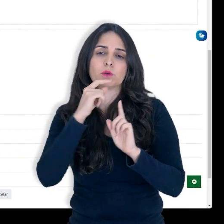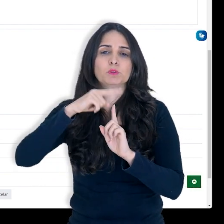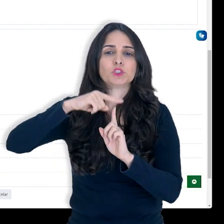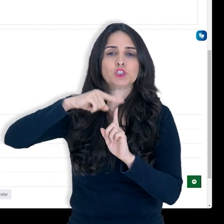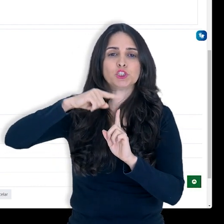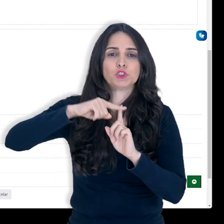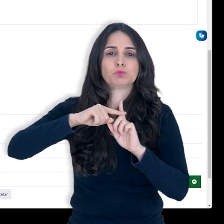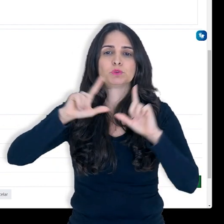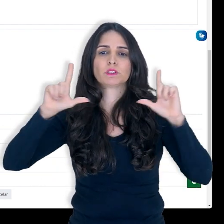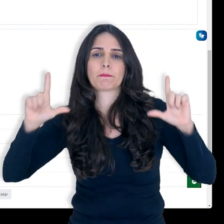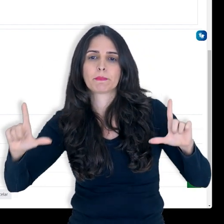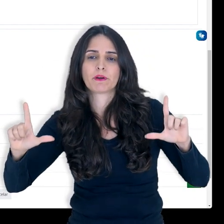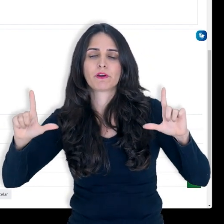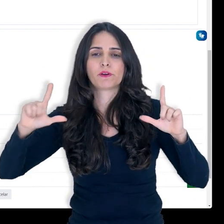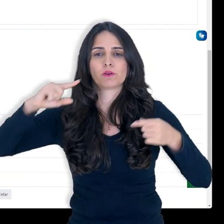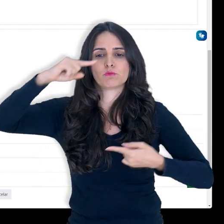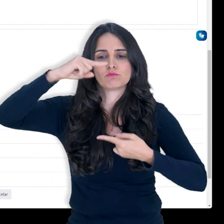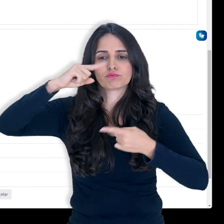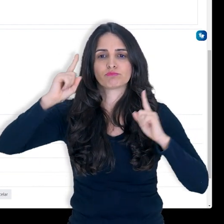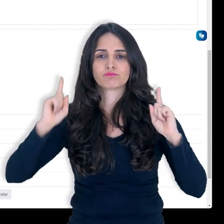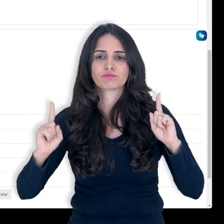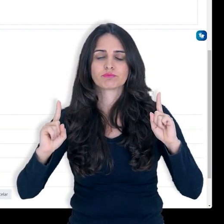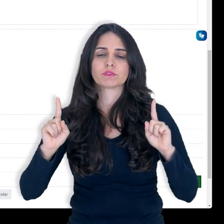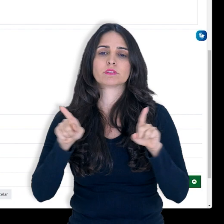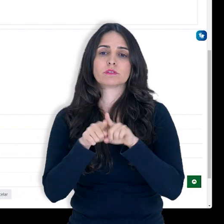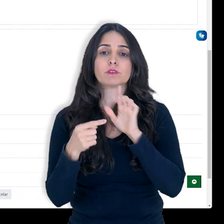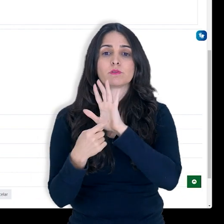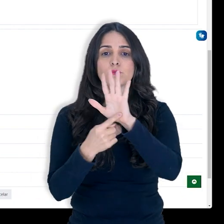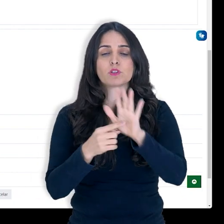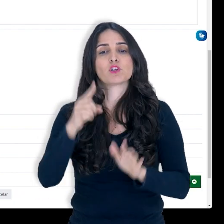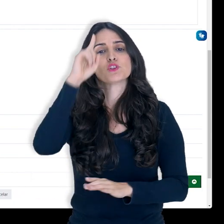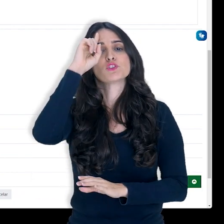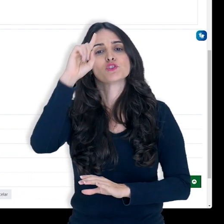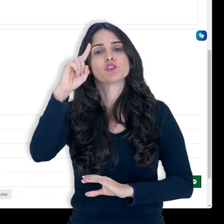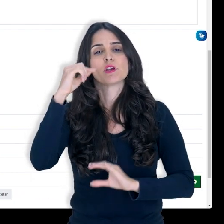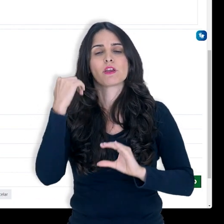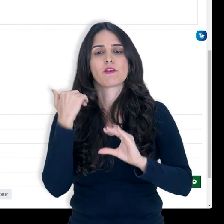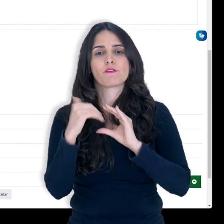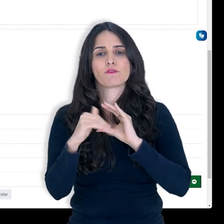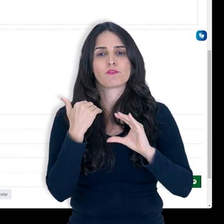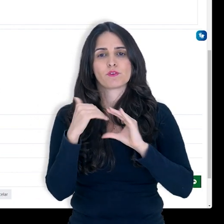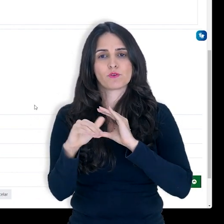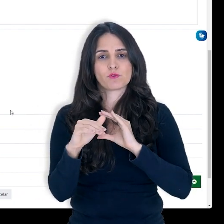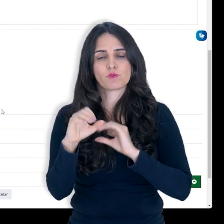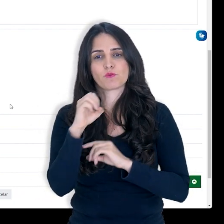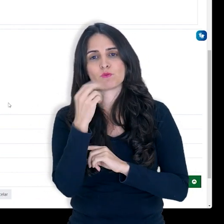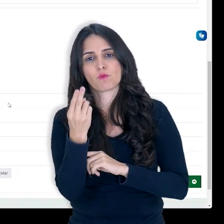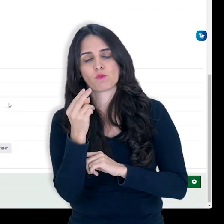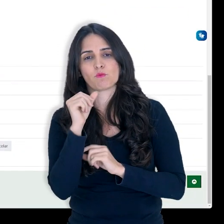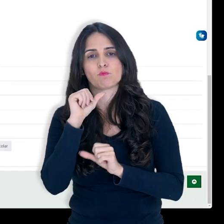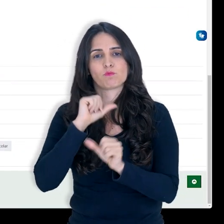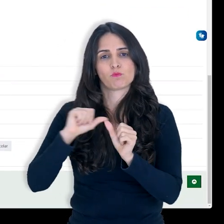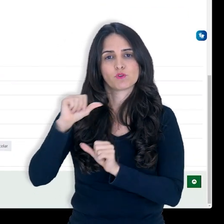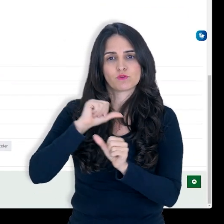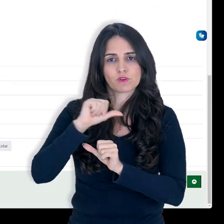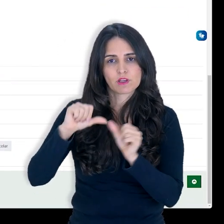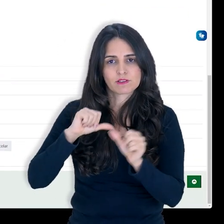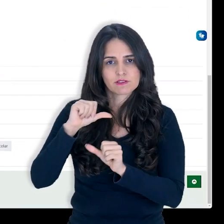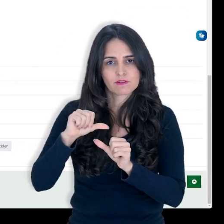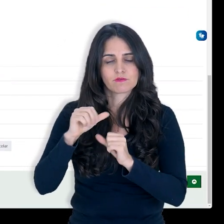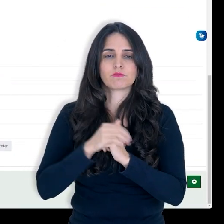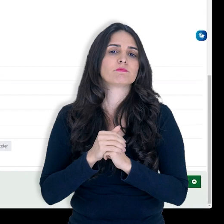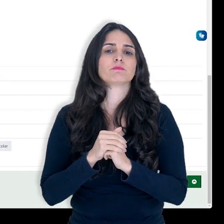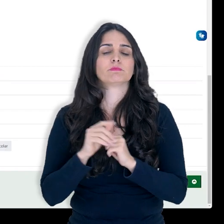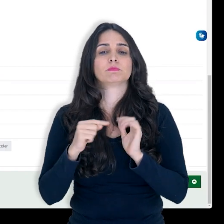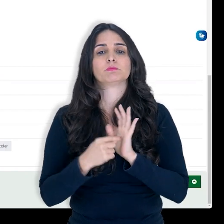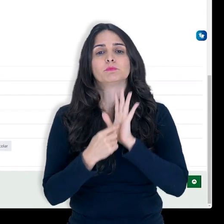ou tipo e também exibir a data de envio é modificação E no caso